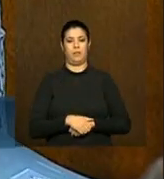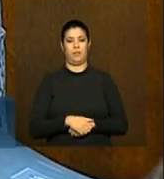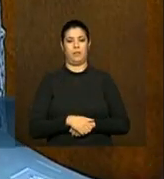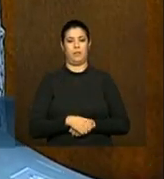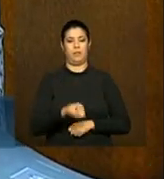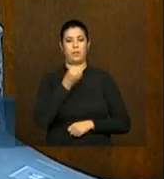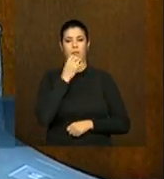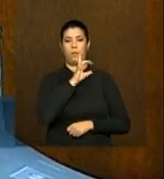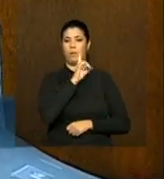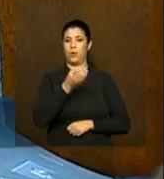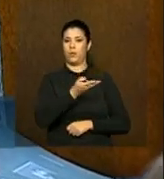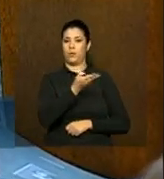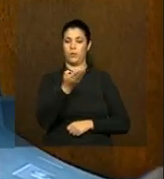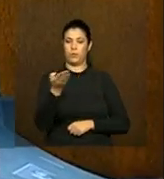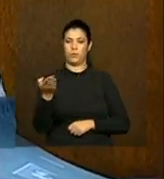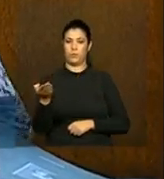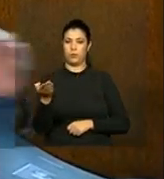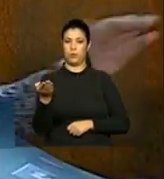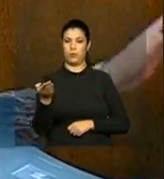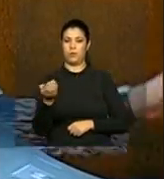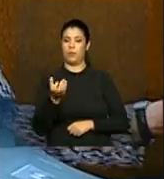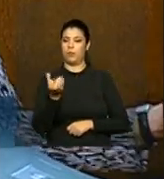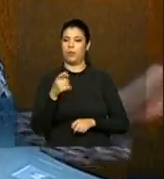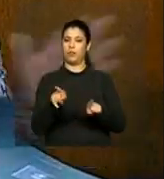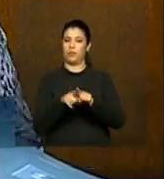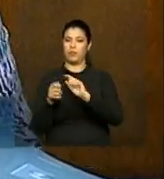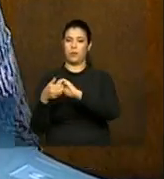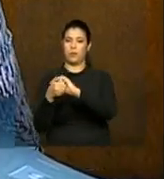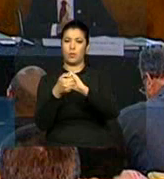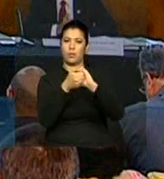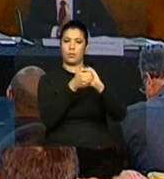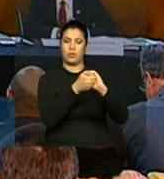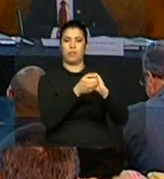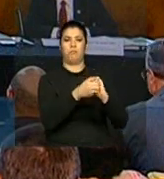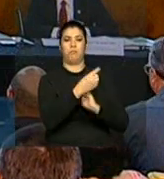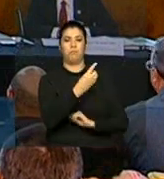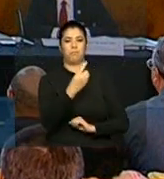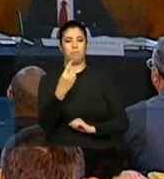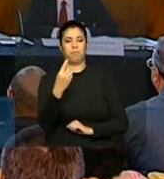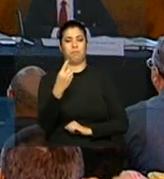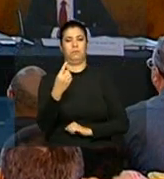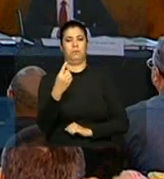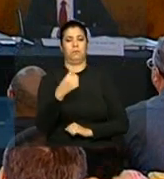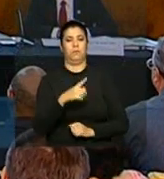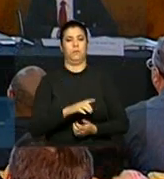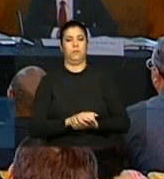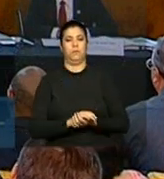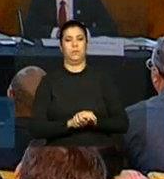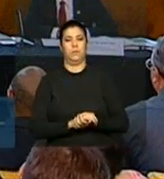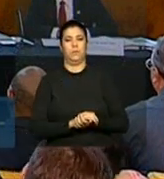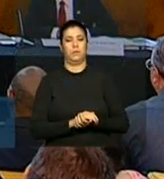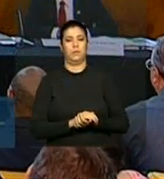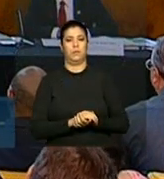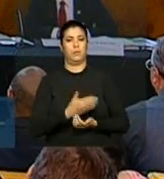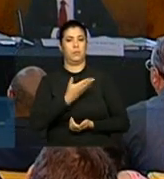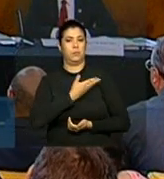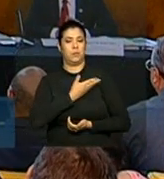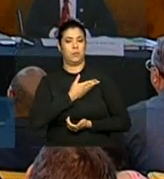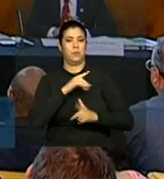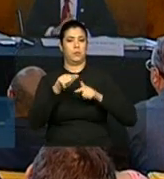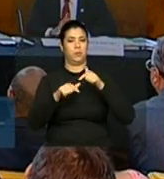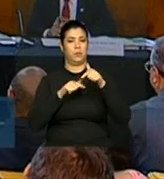Bom dia a todos e todas. Queria aqui cumprimentar a as minhas eh companheiras de